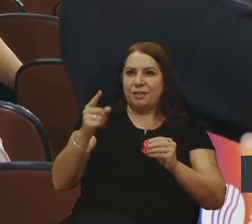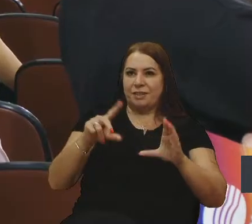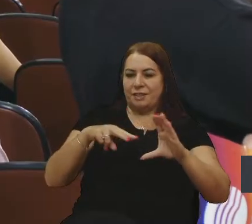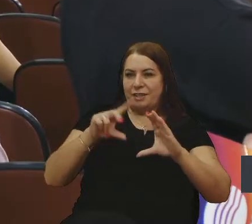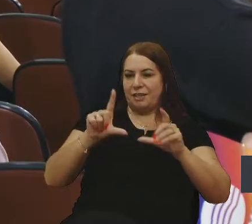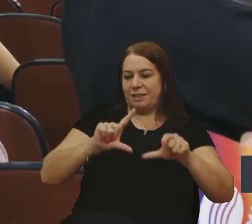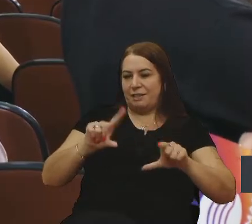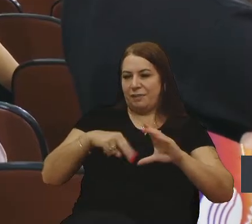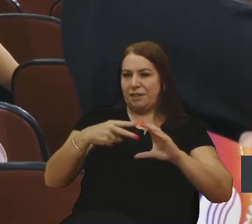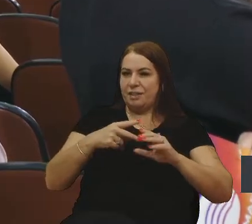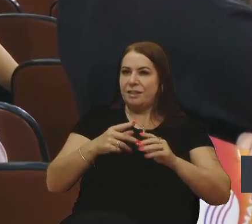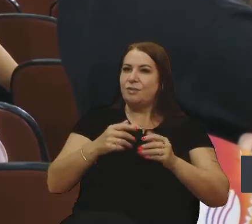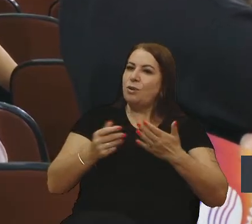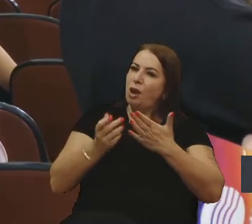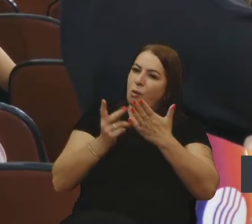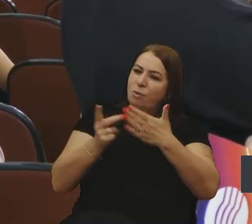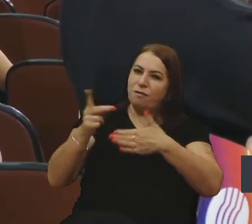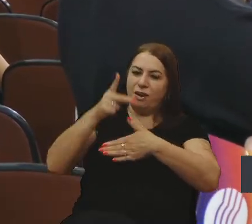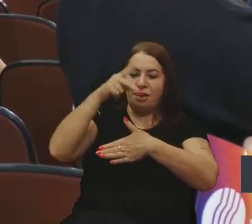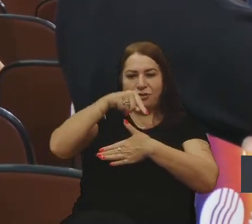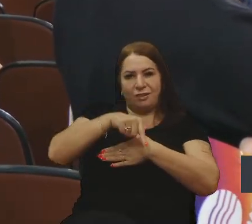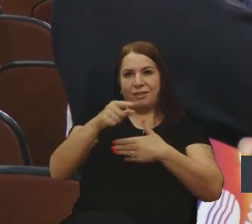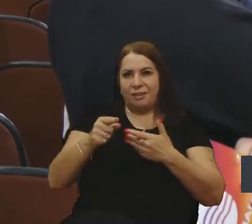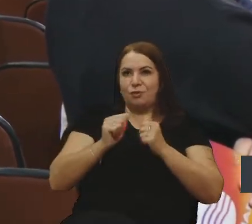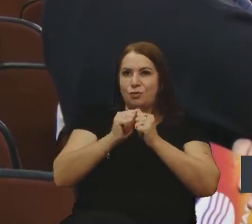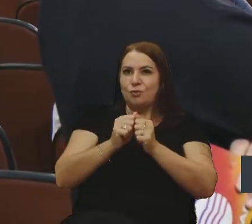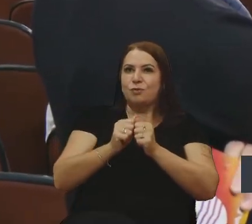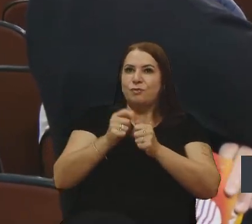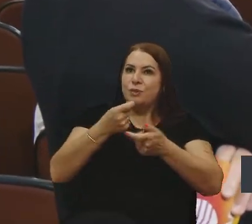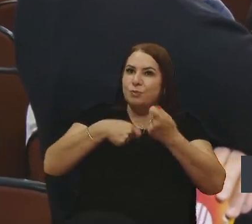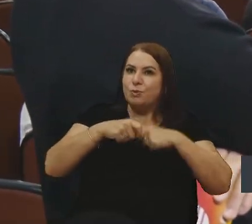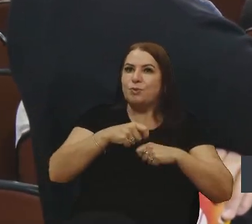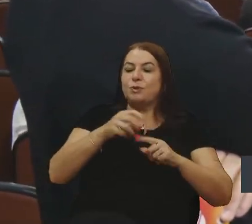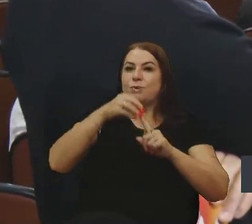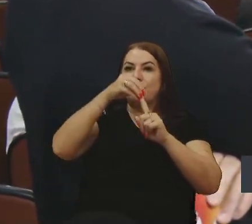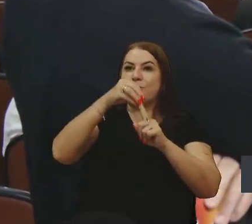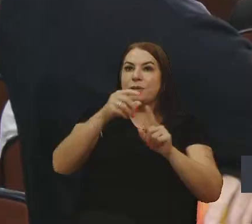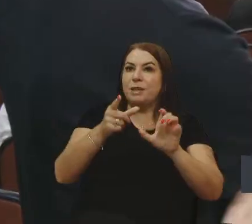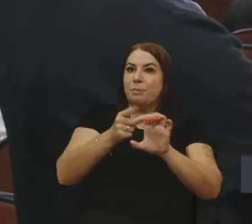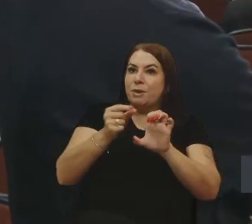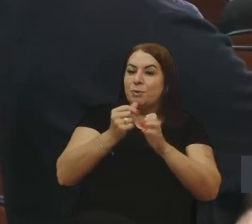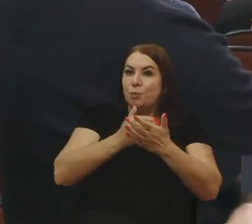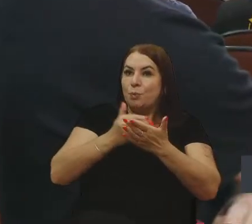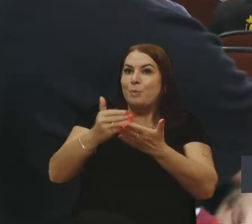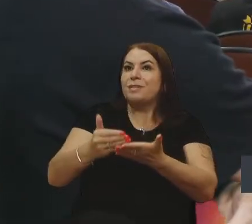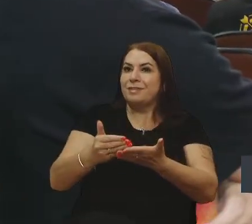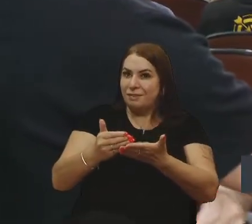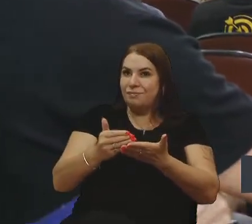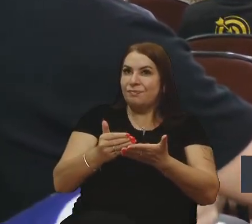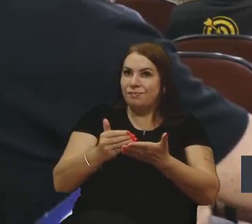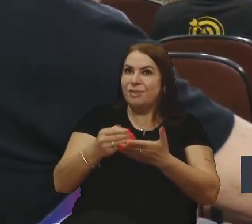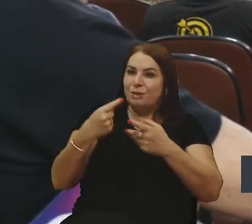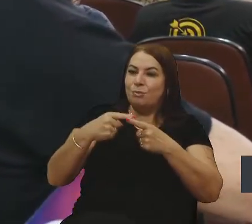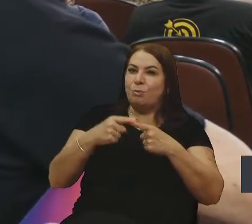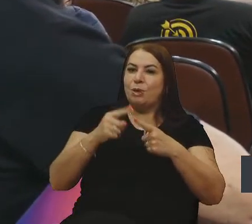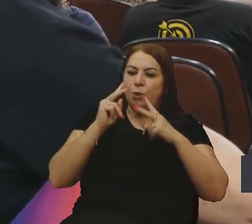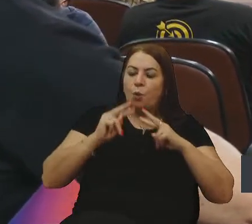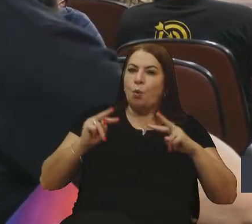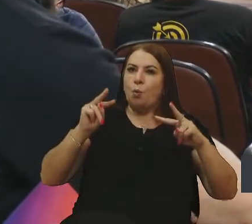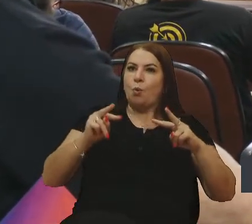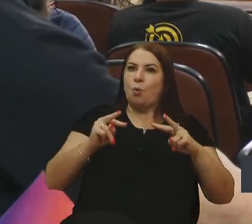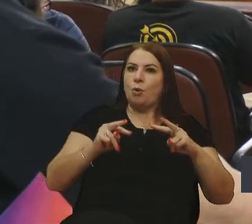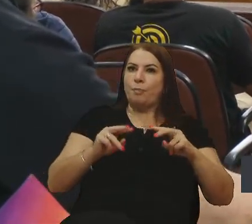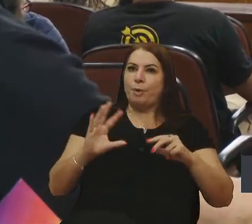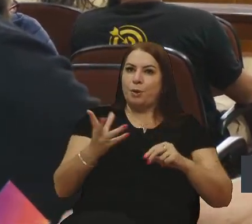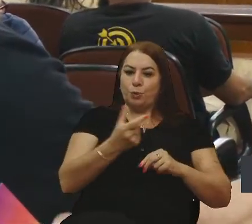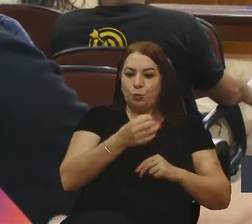Câmara. É um privilégio poder estar aqui e falar um pouquinho sobre o nosso negócio, principalmente para empreendedores que estão começando. Porque apesar de quem olha para Tudo em Grãos hoje,